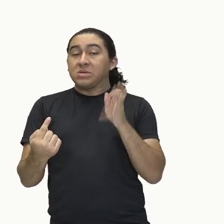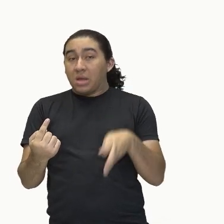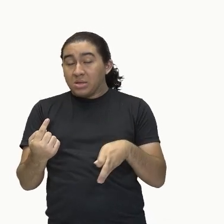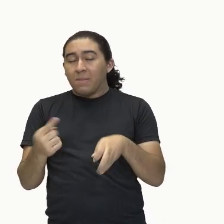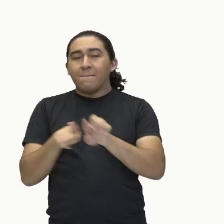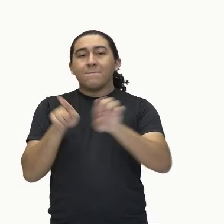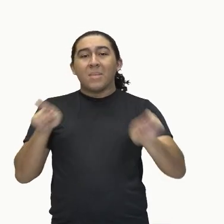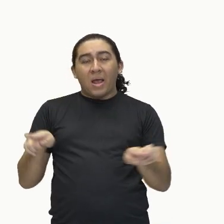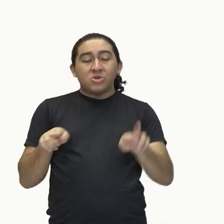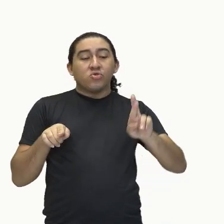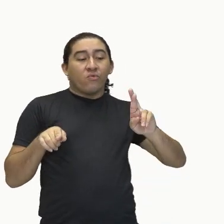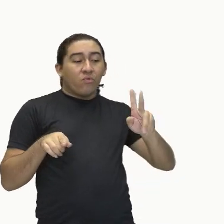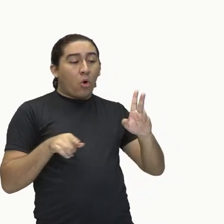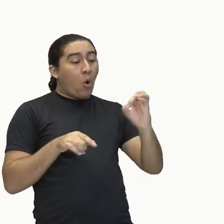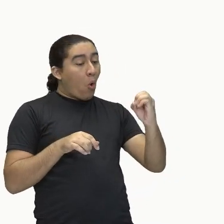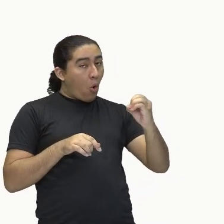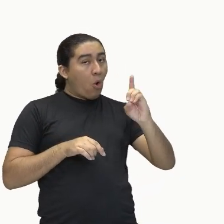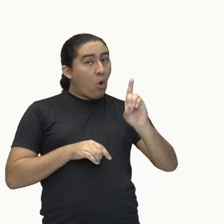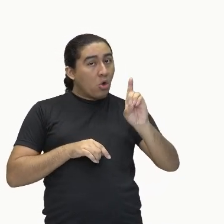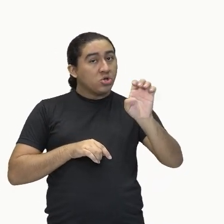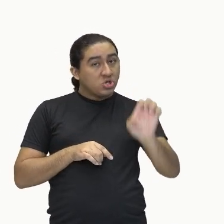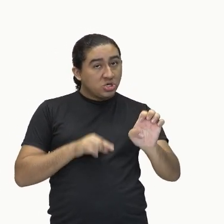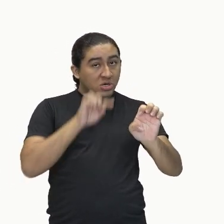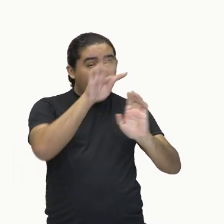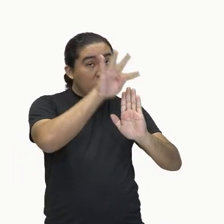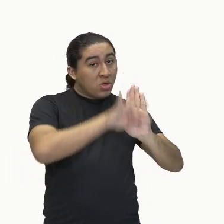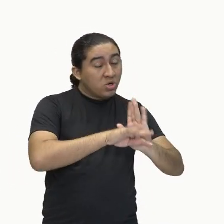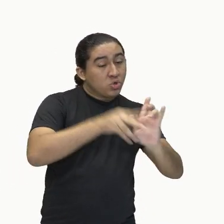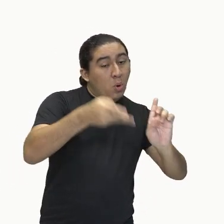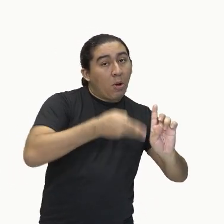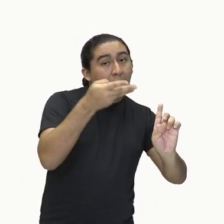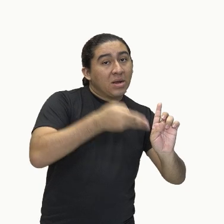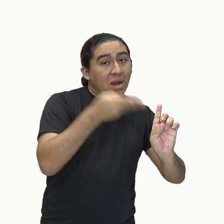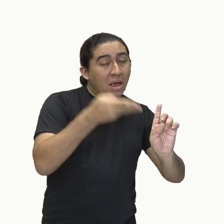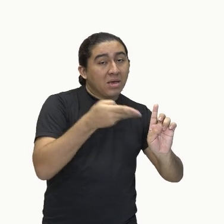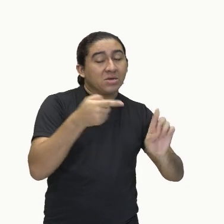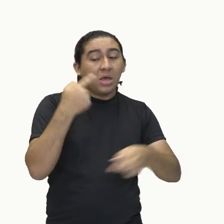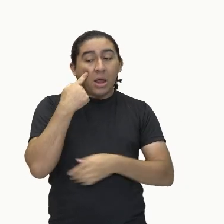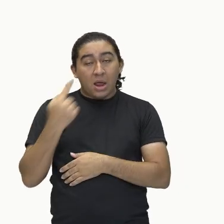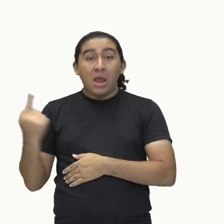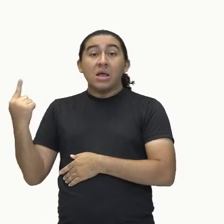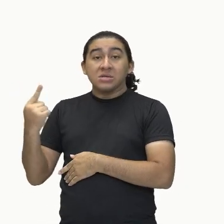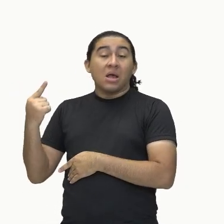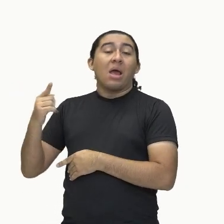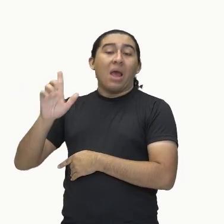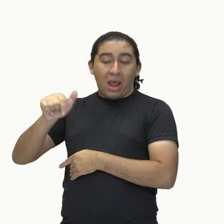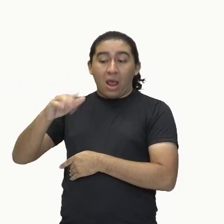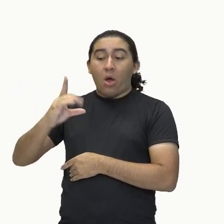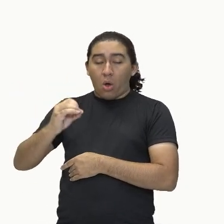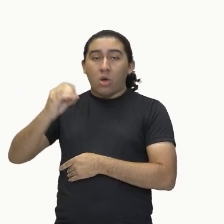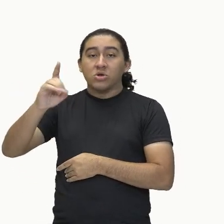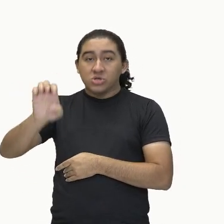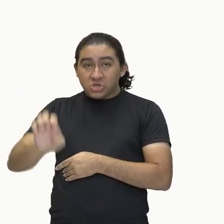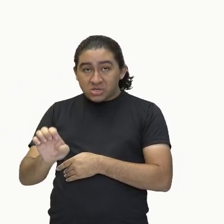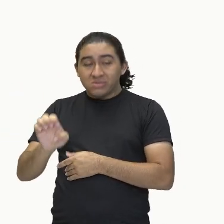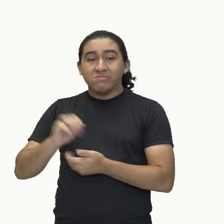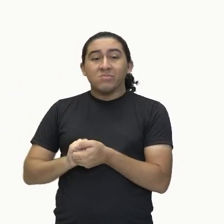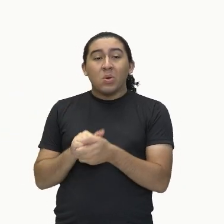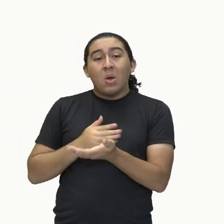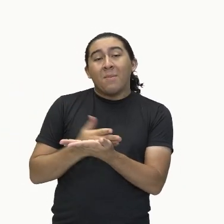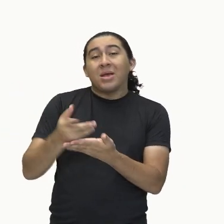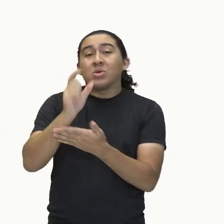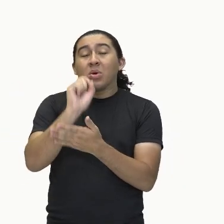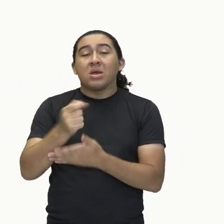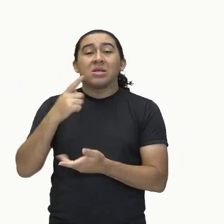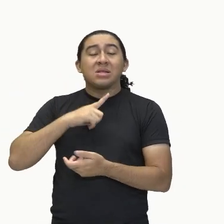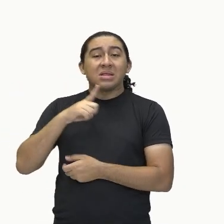diferente da ideia da produção deste poema, da Ode, certo? Que é um poema para exaltar, ele começa